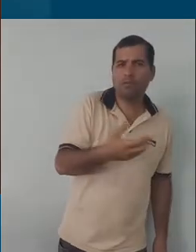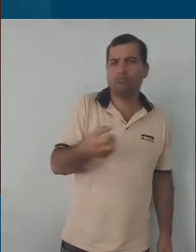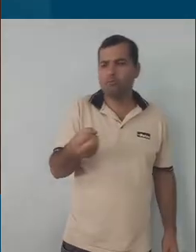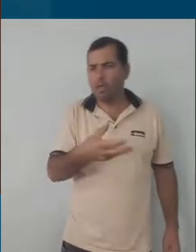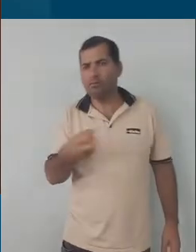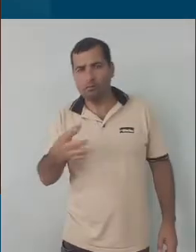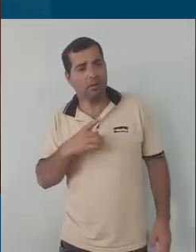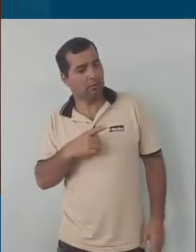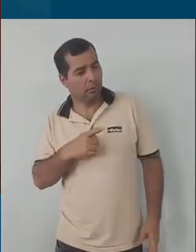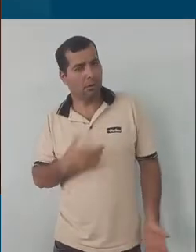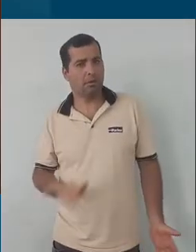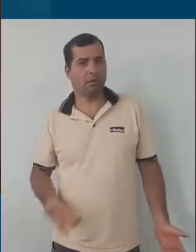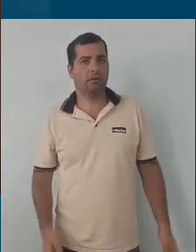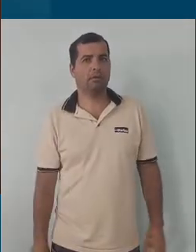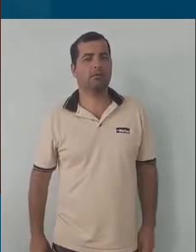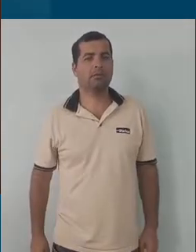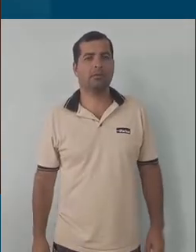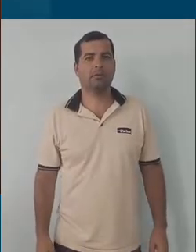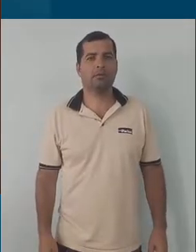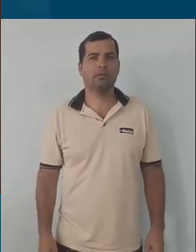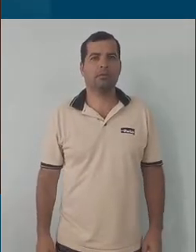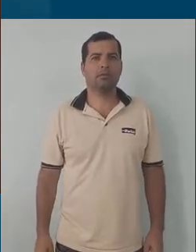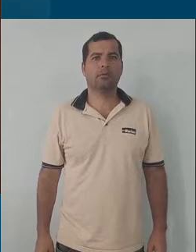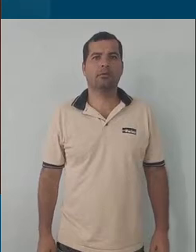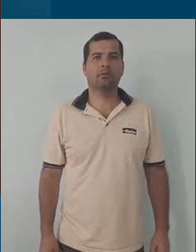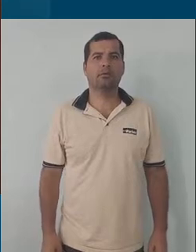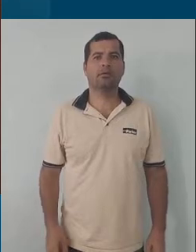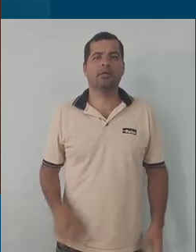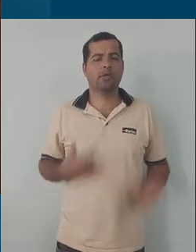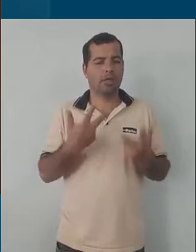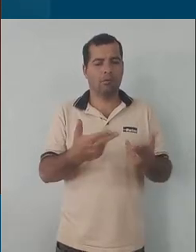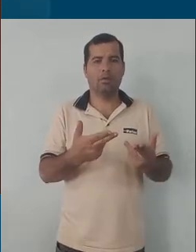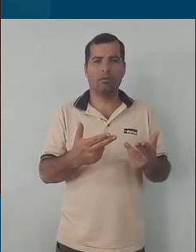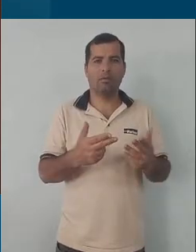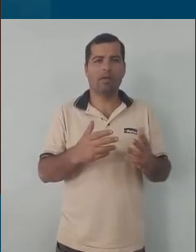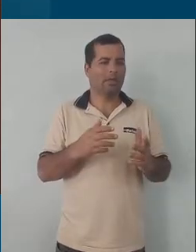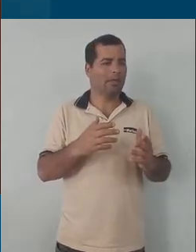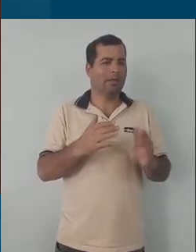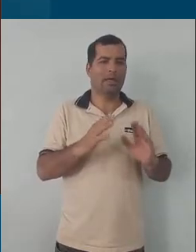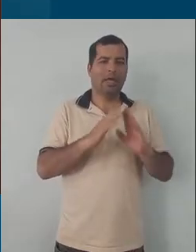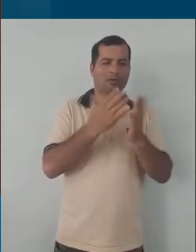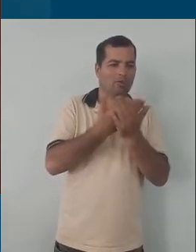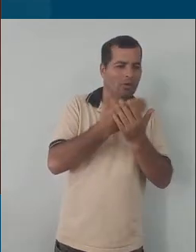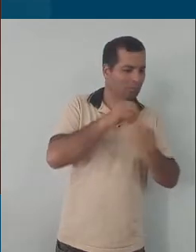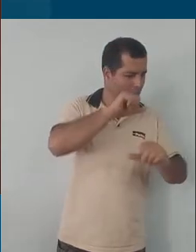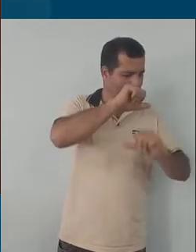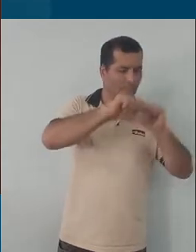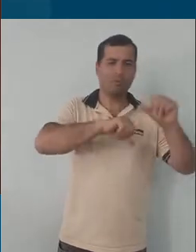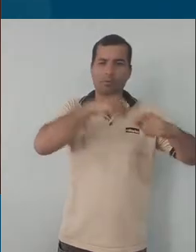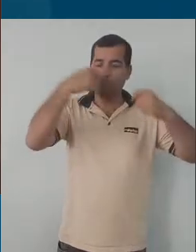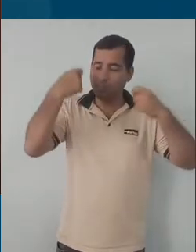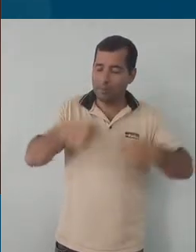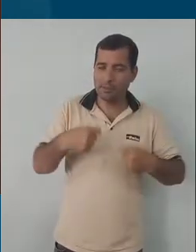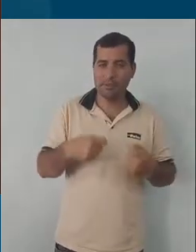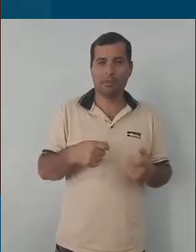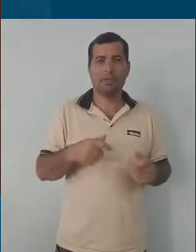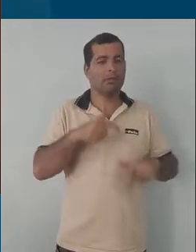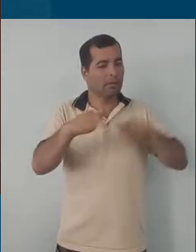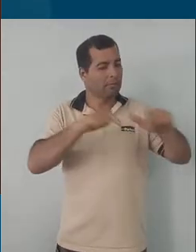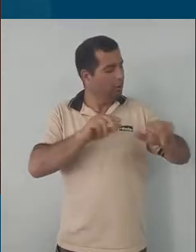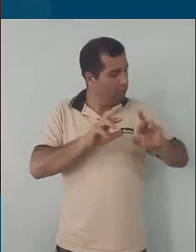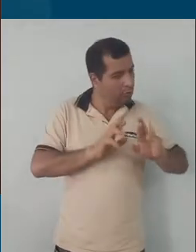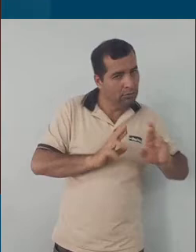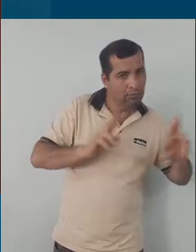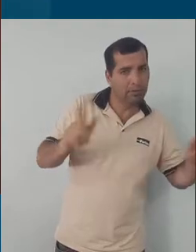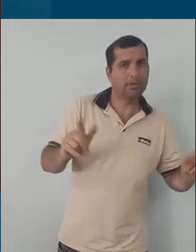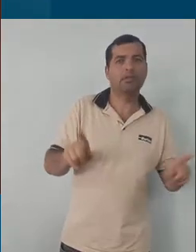modernizamos colocando ela de ponta cabeça, fazendo outras formas de trabalho, inclusive na apresentação da